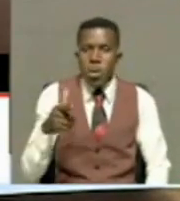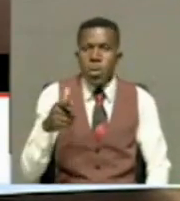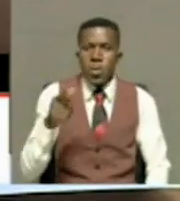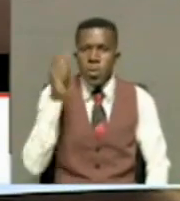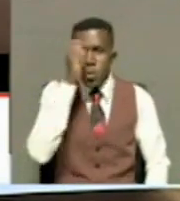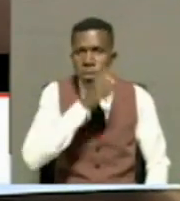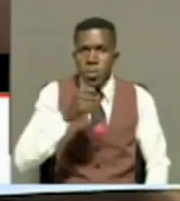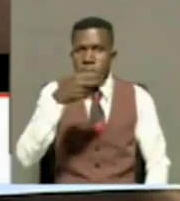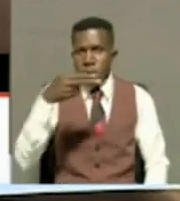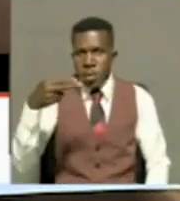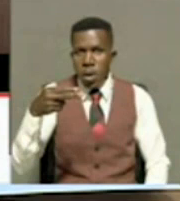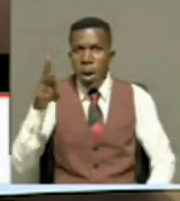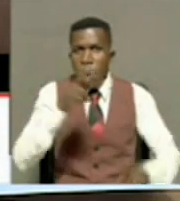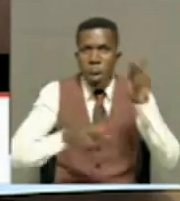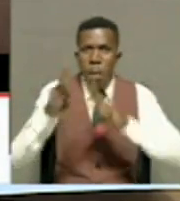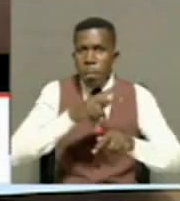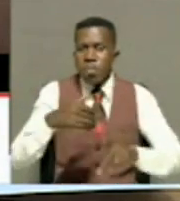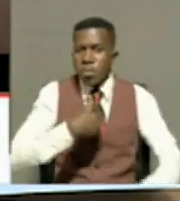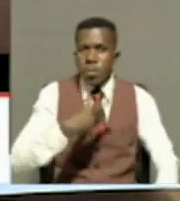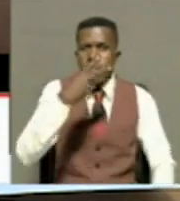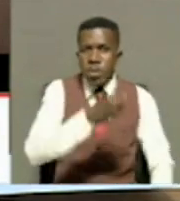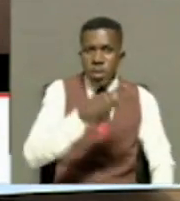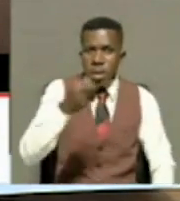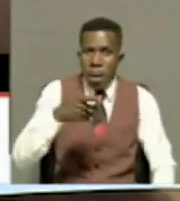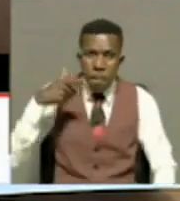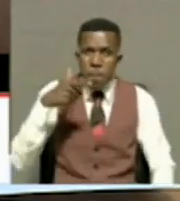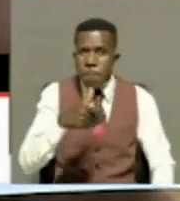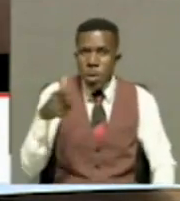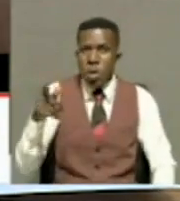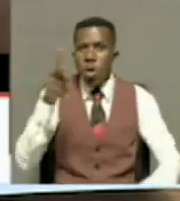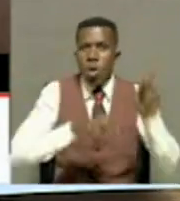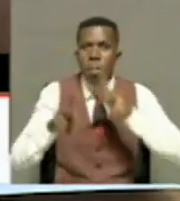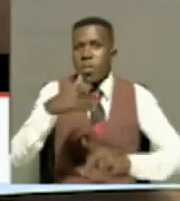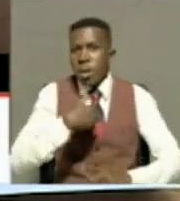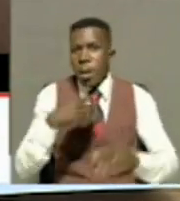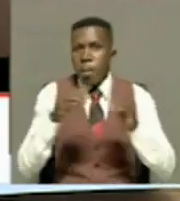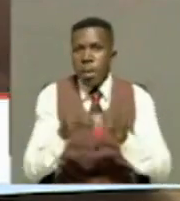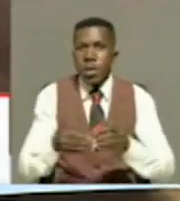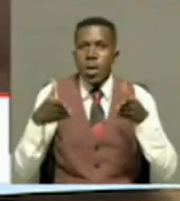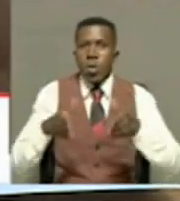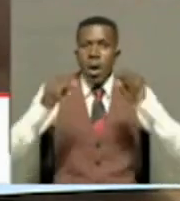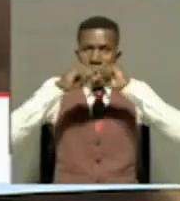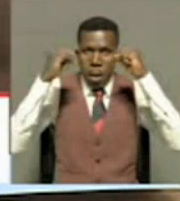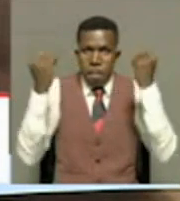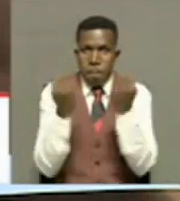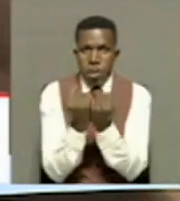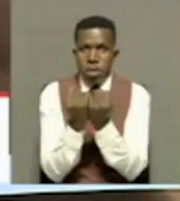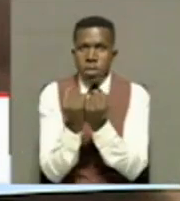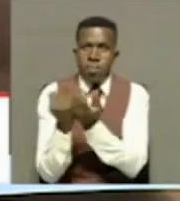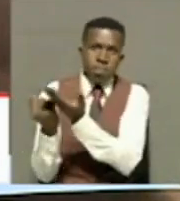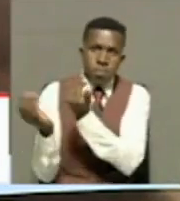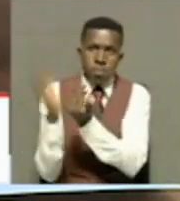de 33 milhões de habitantes. Um investimento direto estrangeiro angolano na